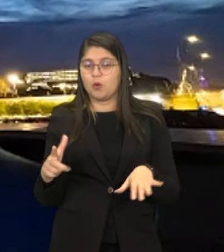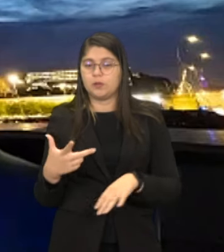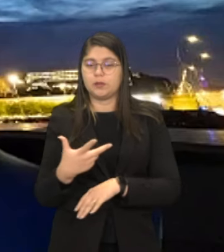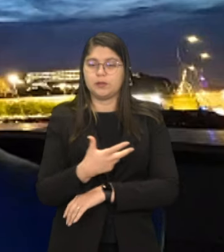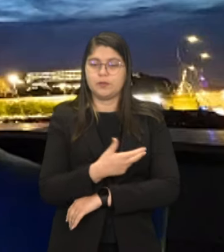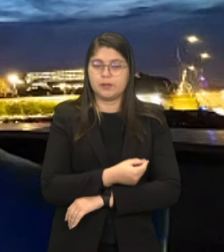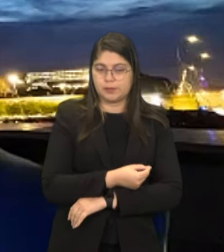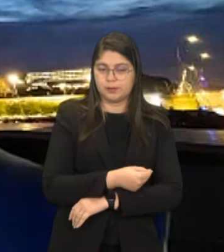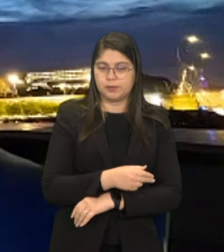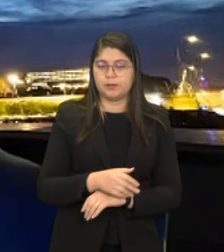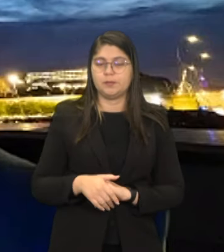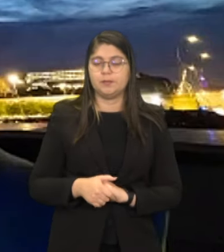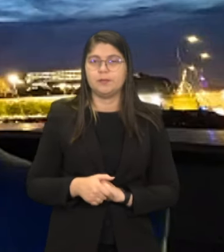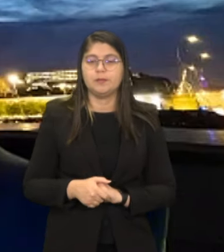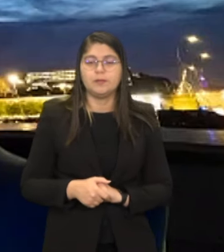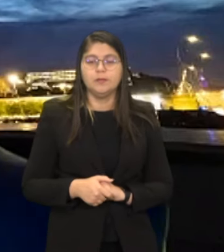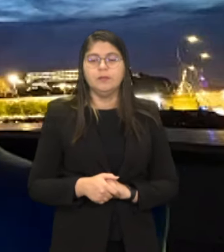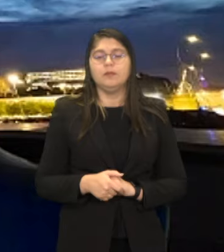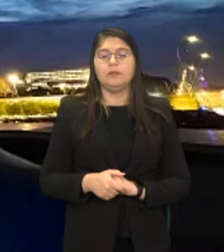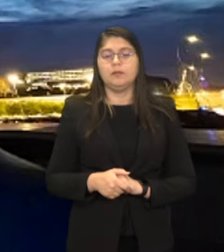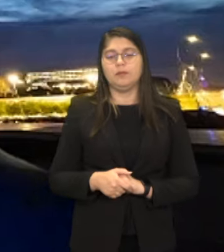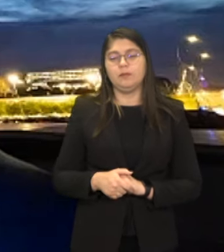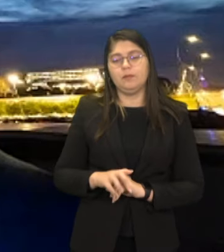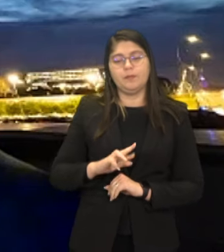situações que não se